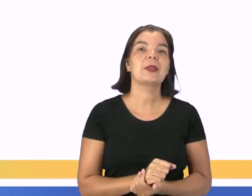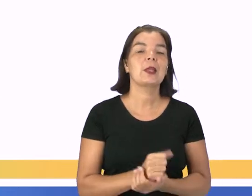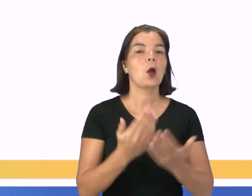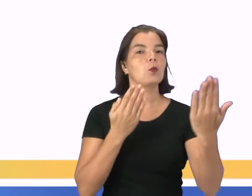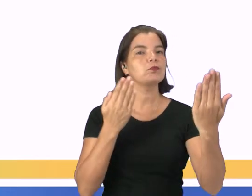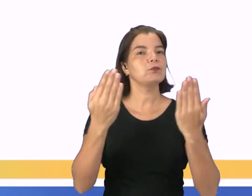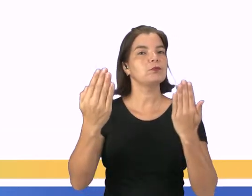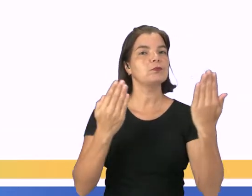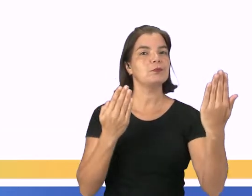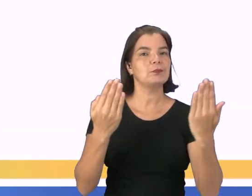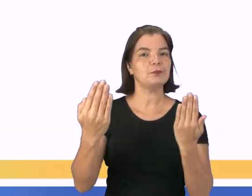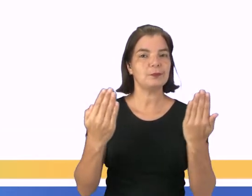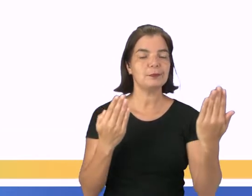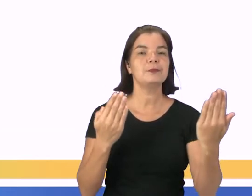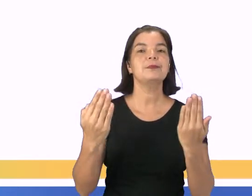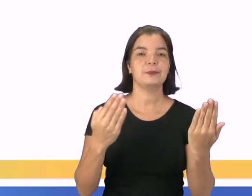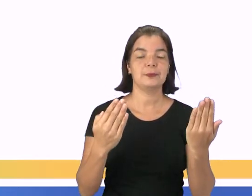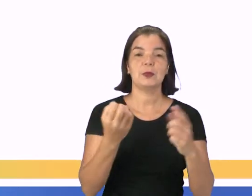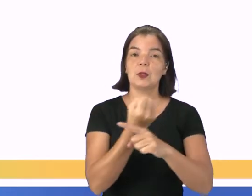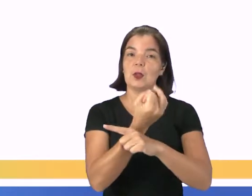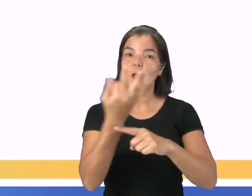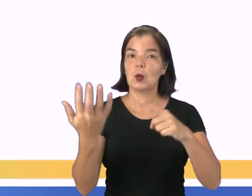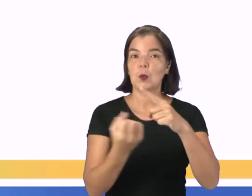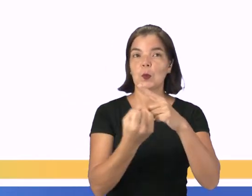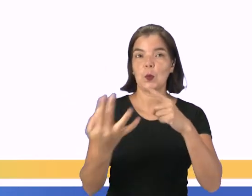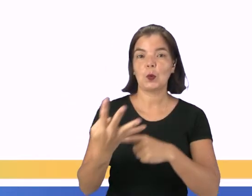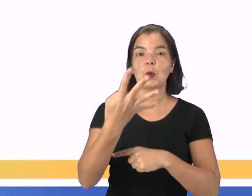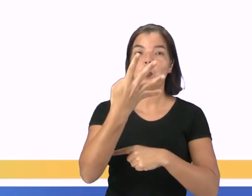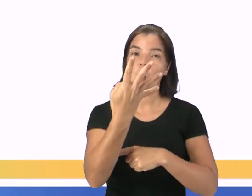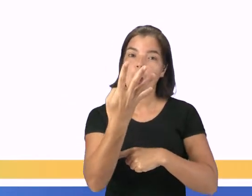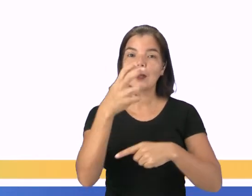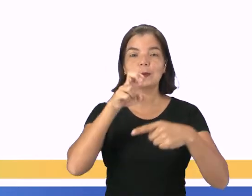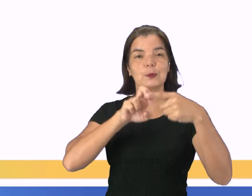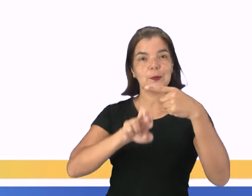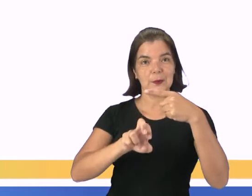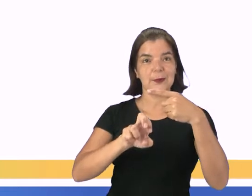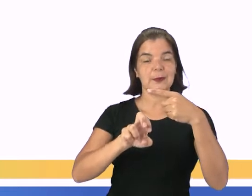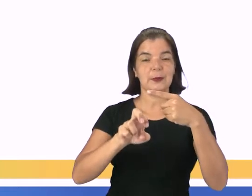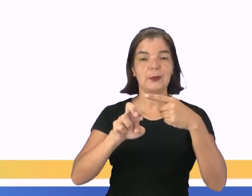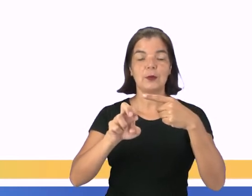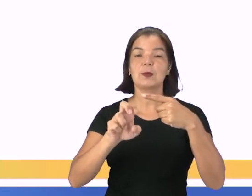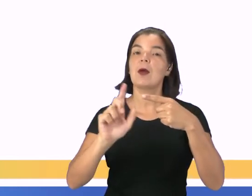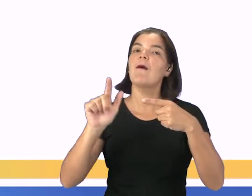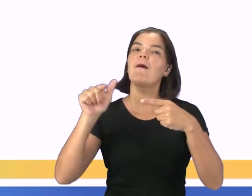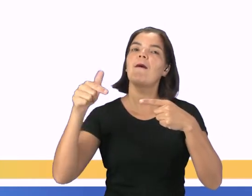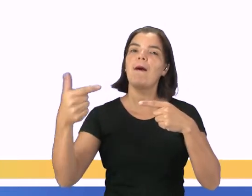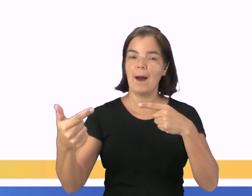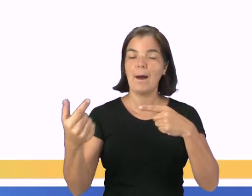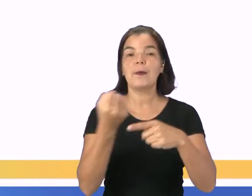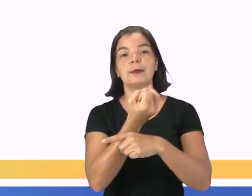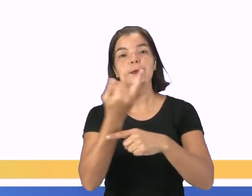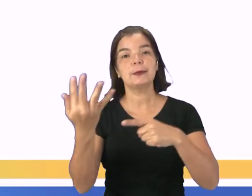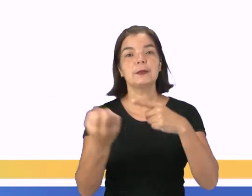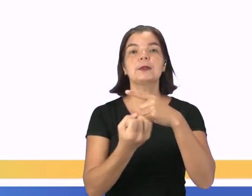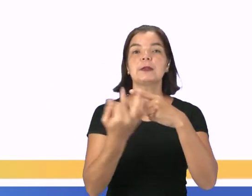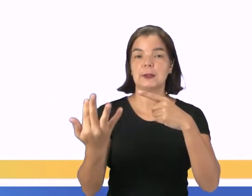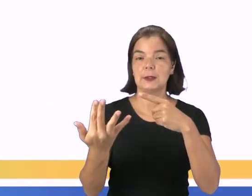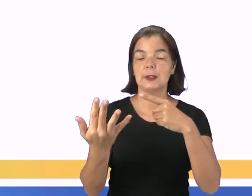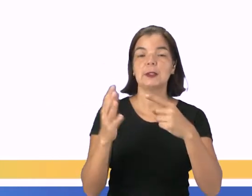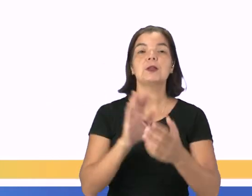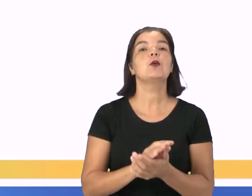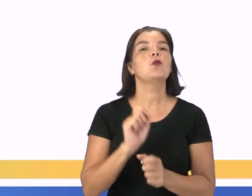Comparando aí, né, a fração 4/5 a uma outra fração que seria